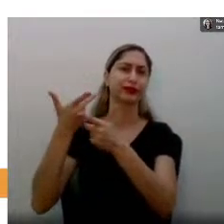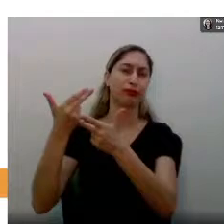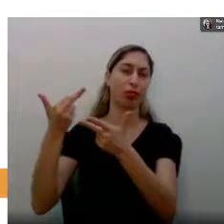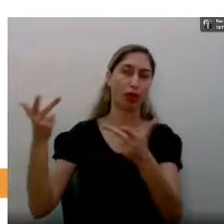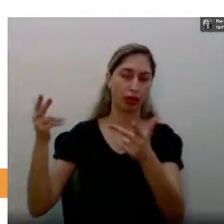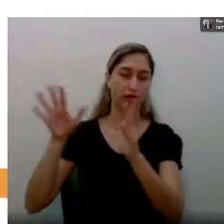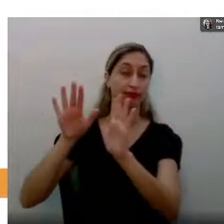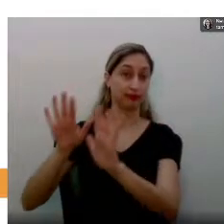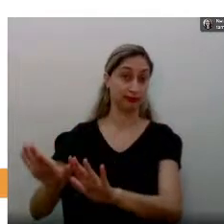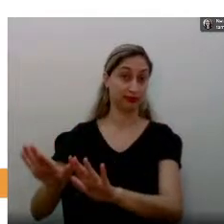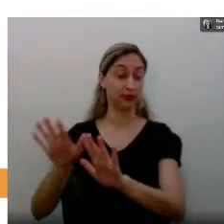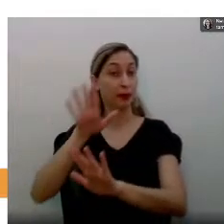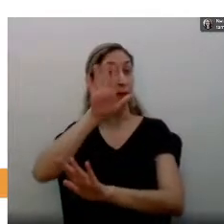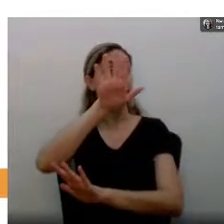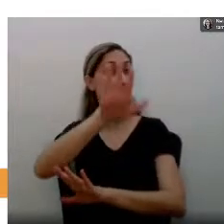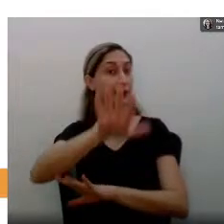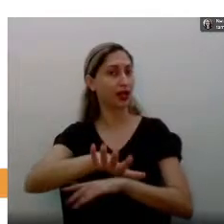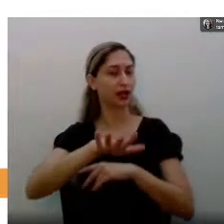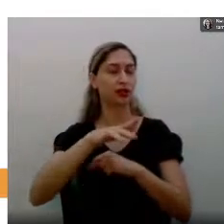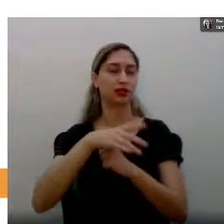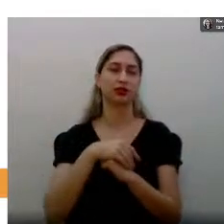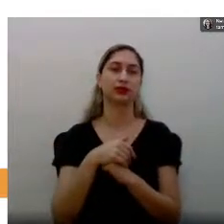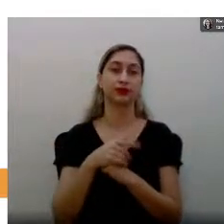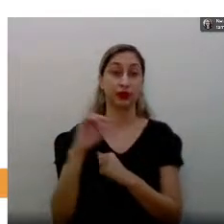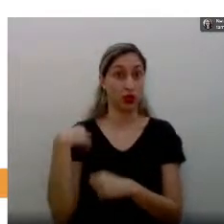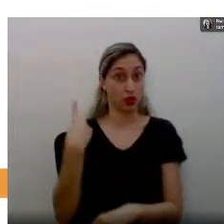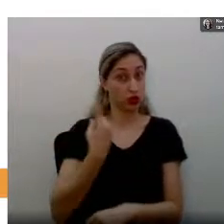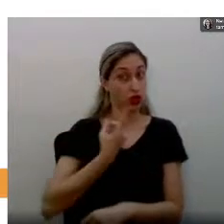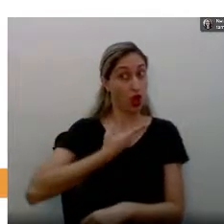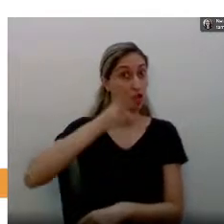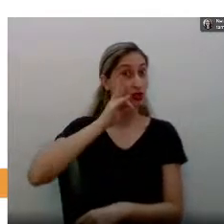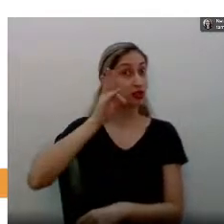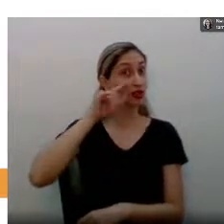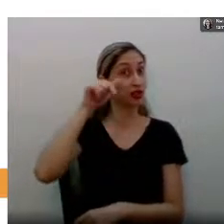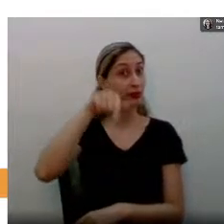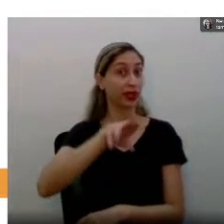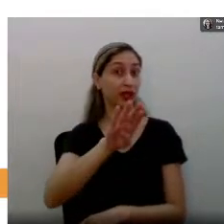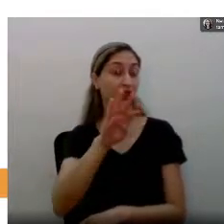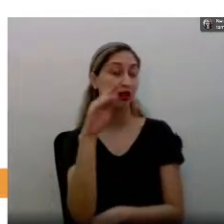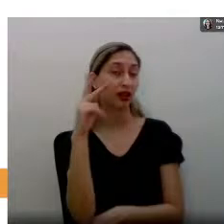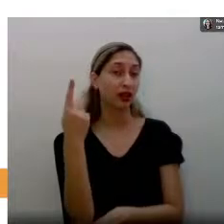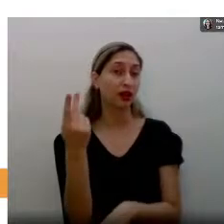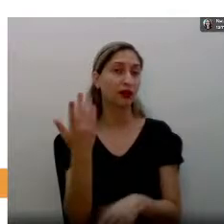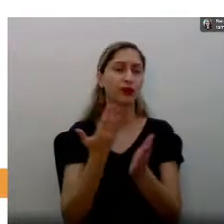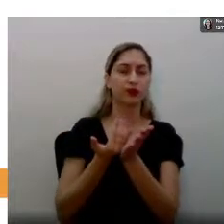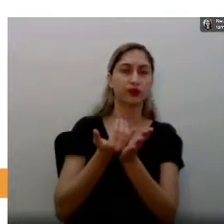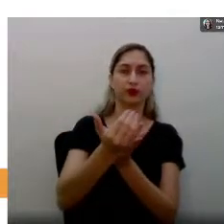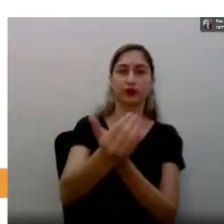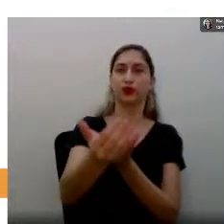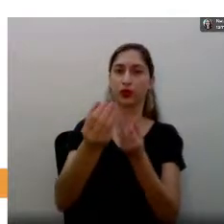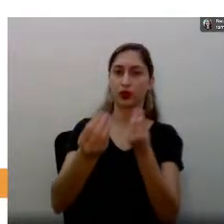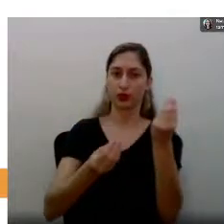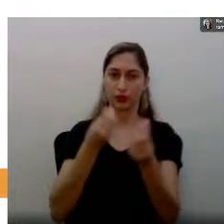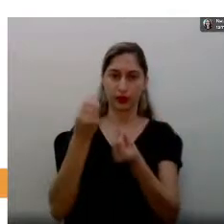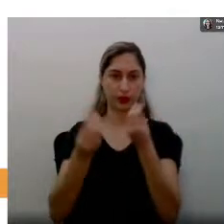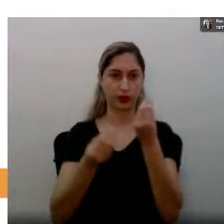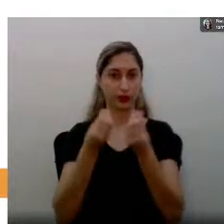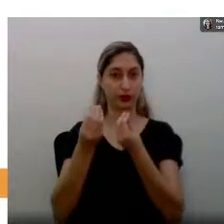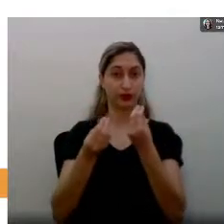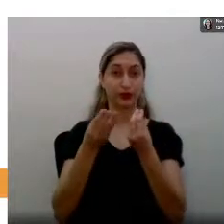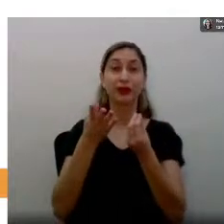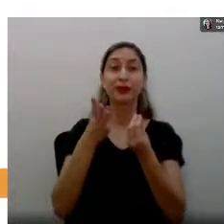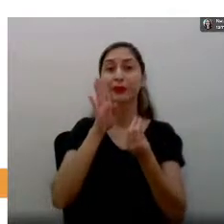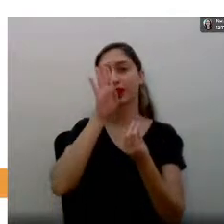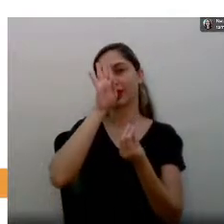toda né E a nossa história em Belo Horizonte ela passou muito e ela ainda passa muito pela sua nome